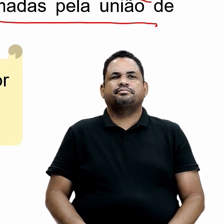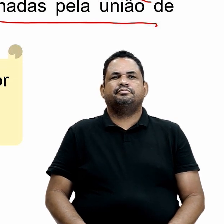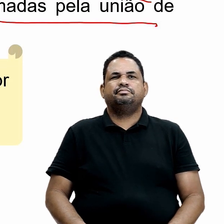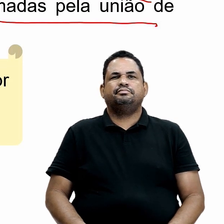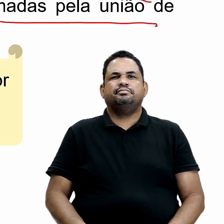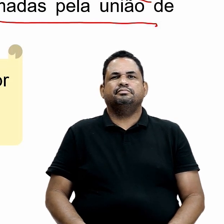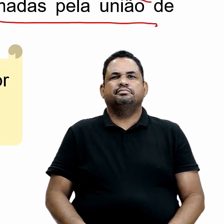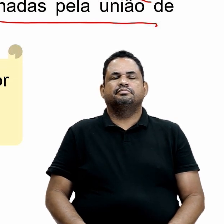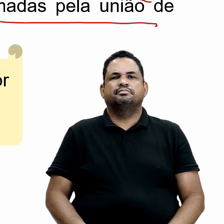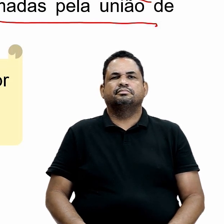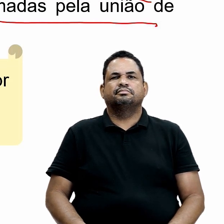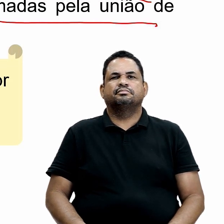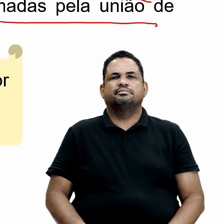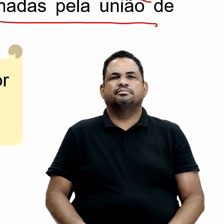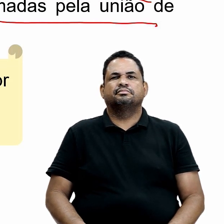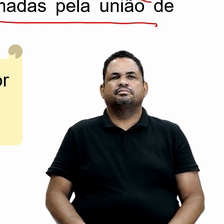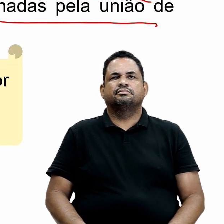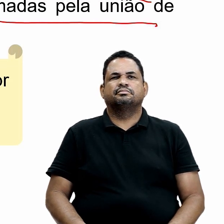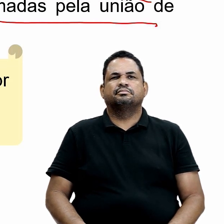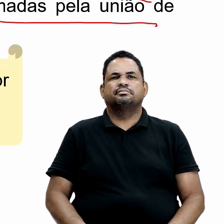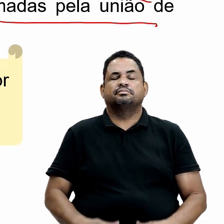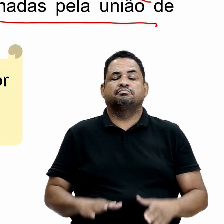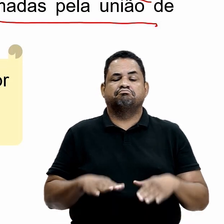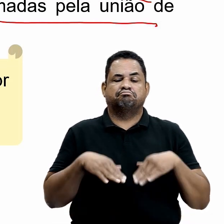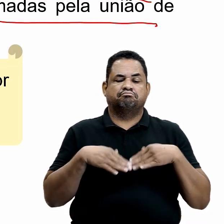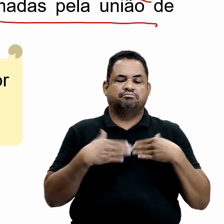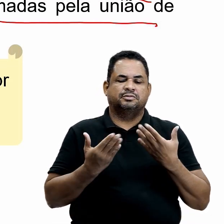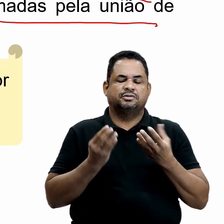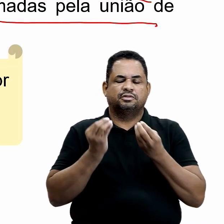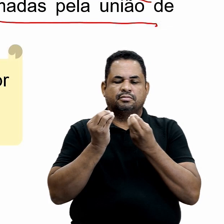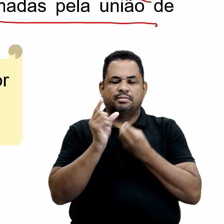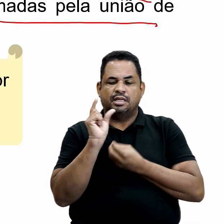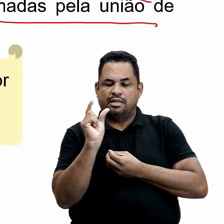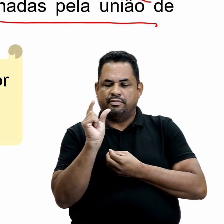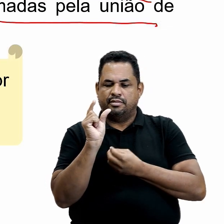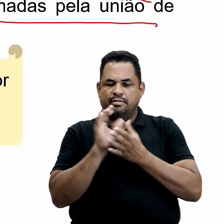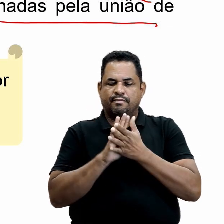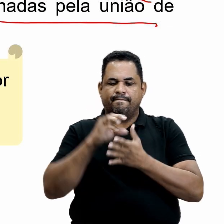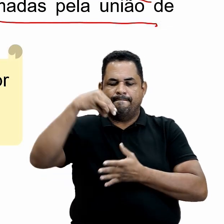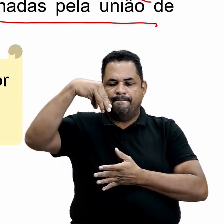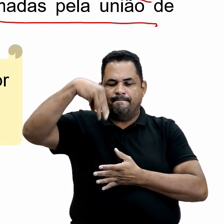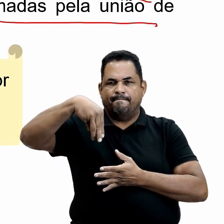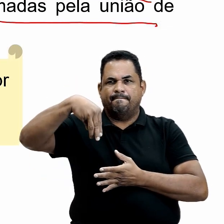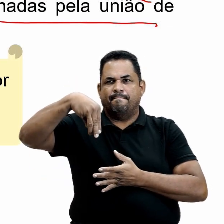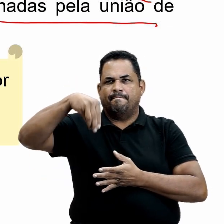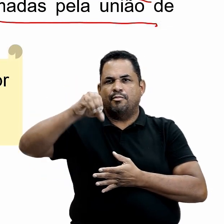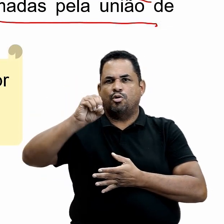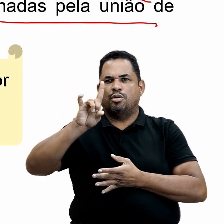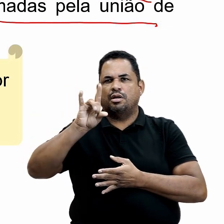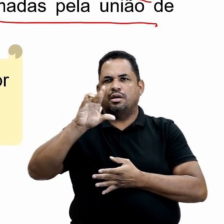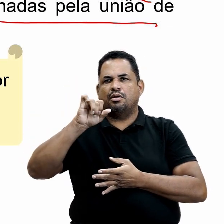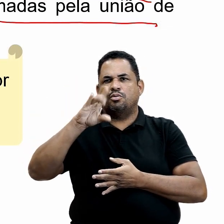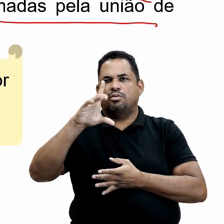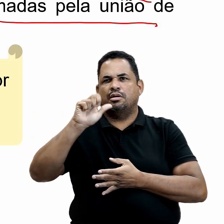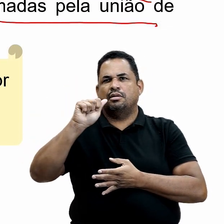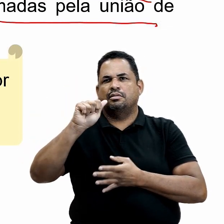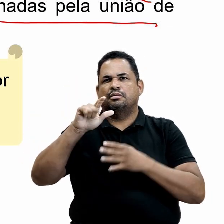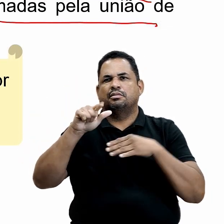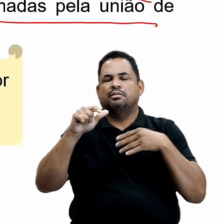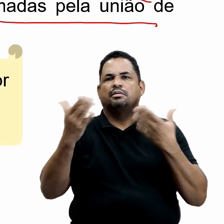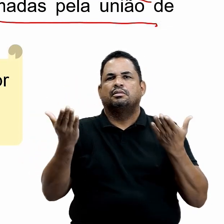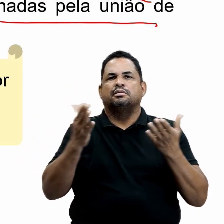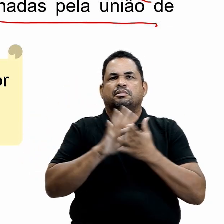Exatamente. Mas com relação à expressão molécula, gente, para você ter moléculas, é bom lembrar, eu estou